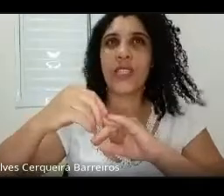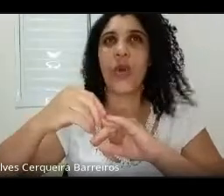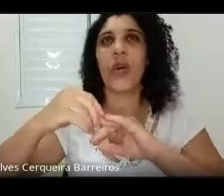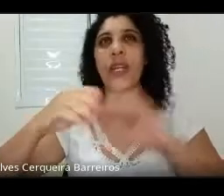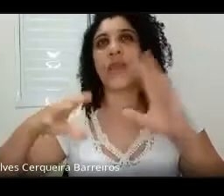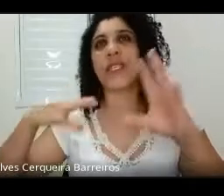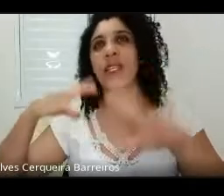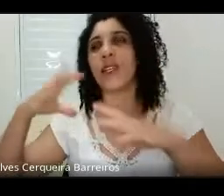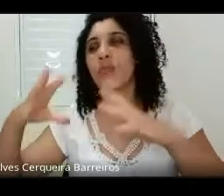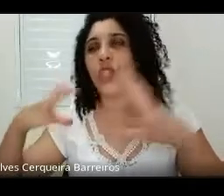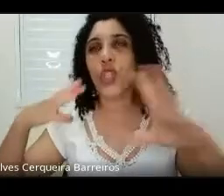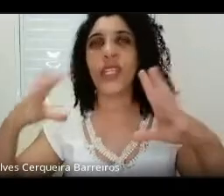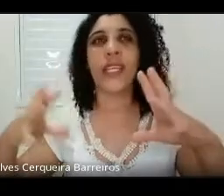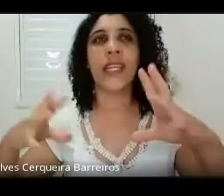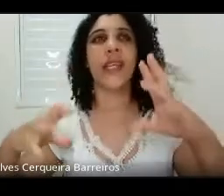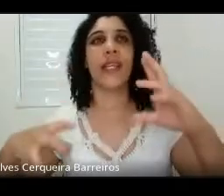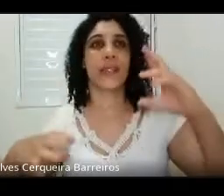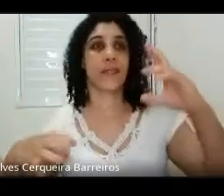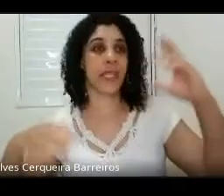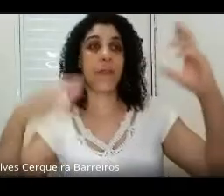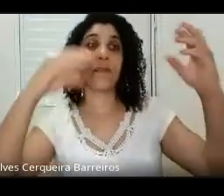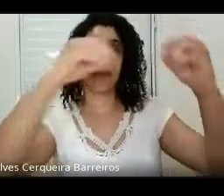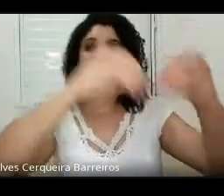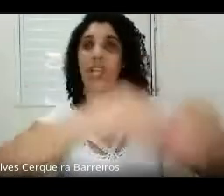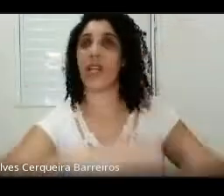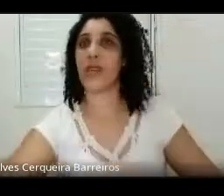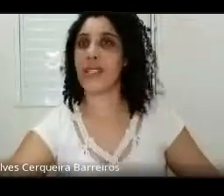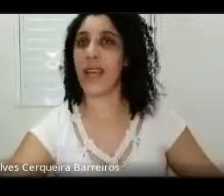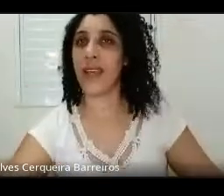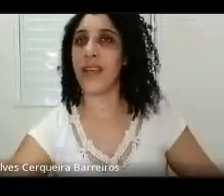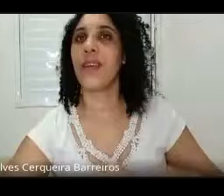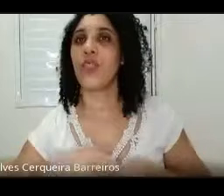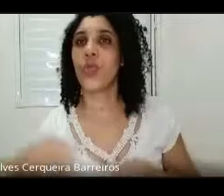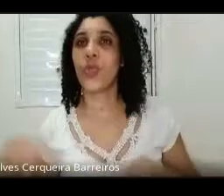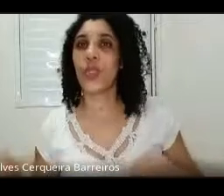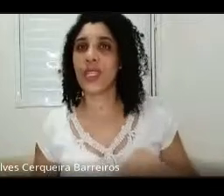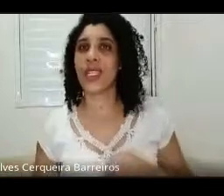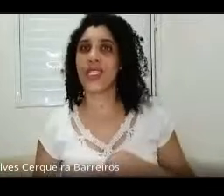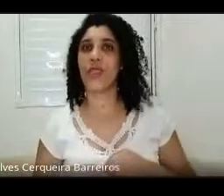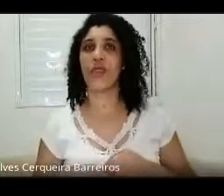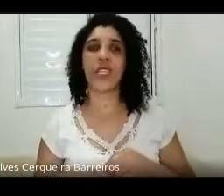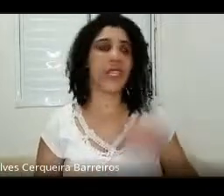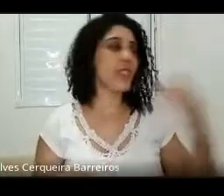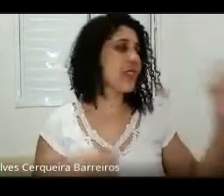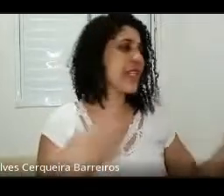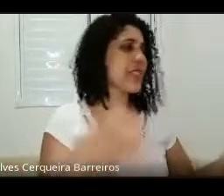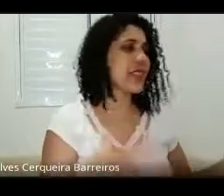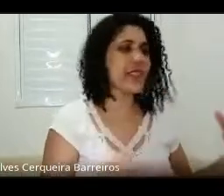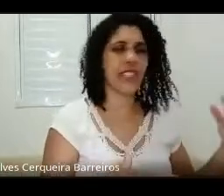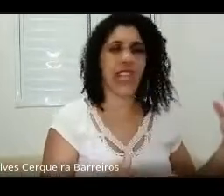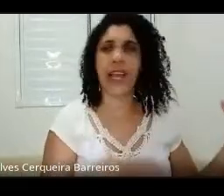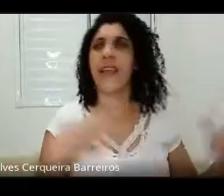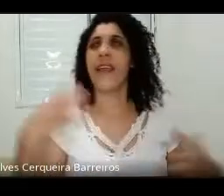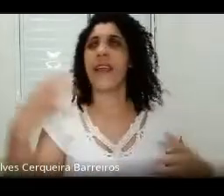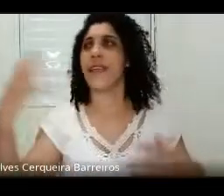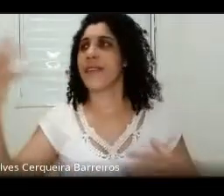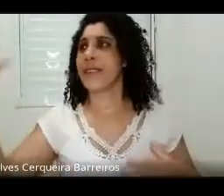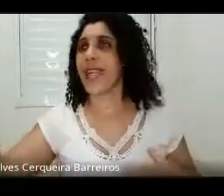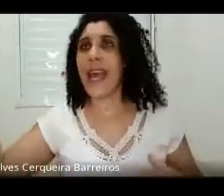chega na escola, ela começa a ter um choque, né? Se está em uma sala junto com outras crianças ouvintes, as outras crianças